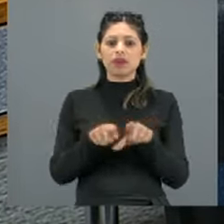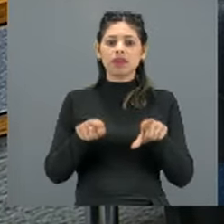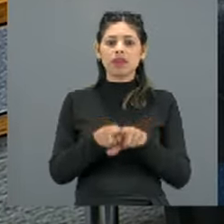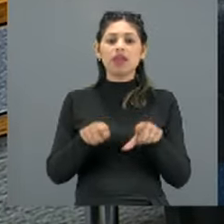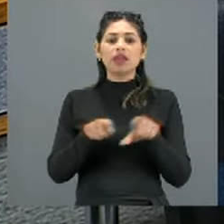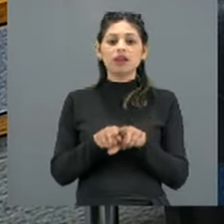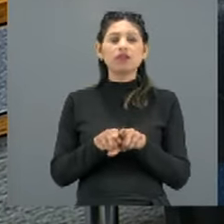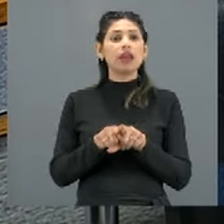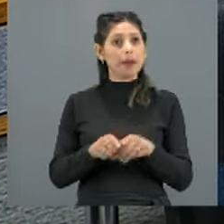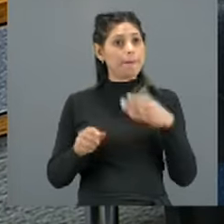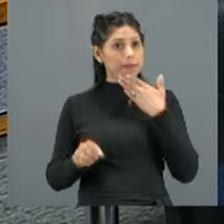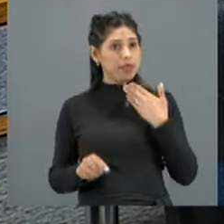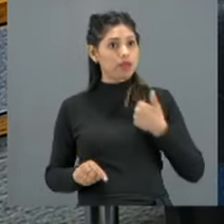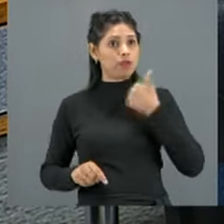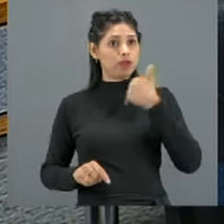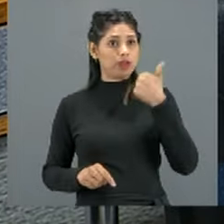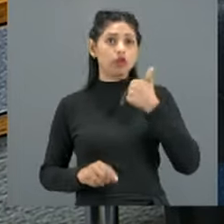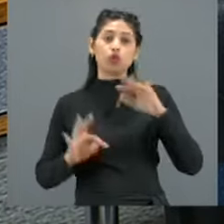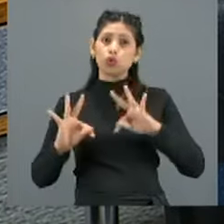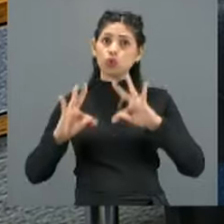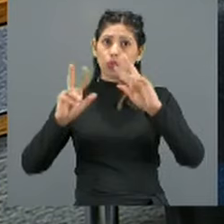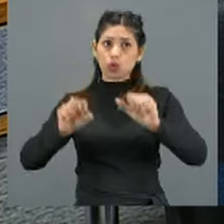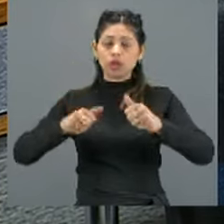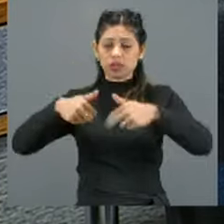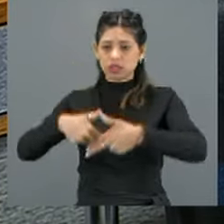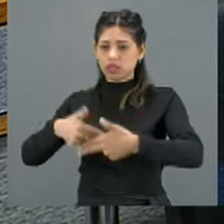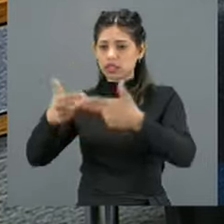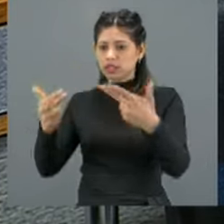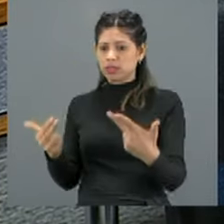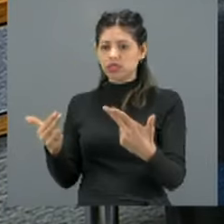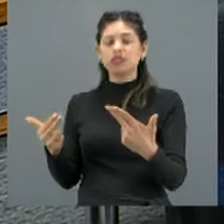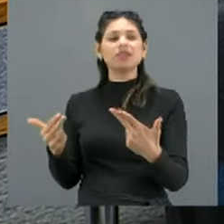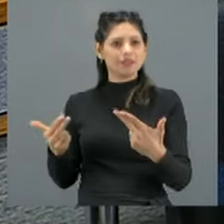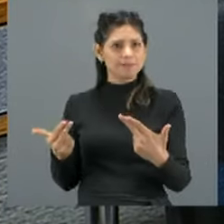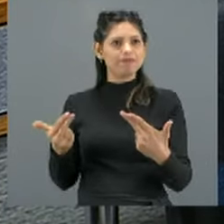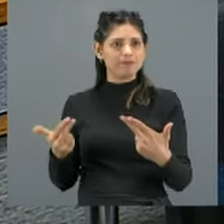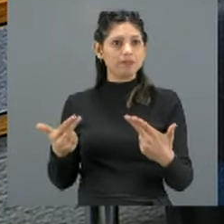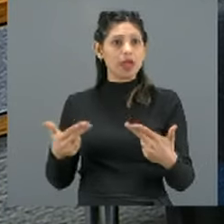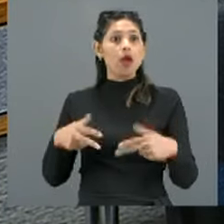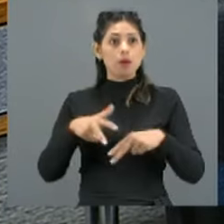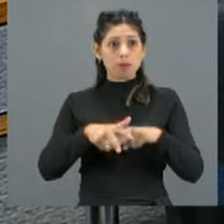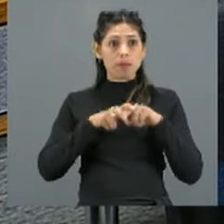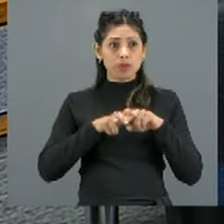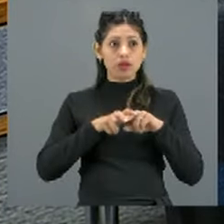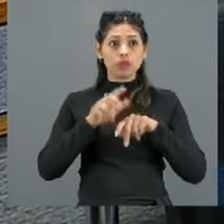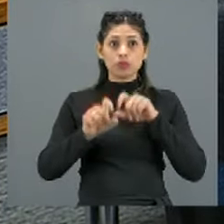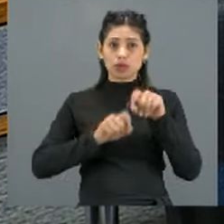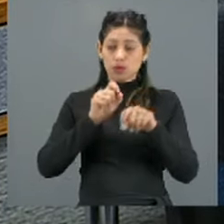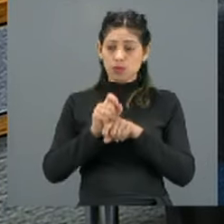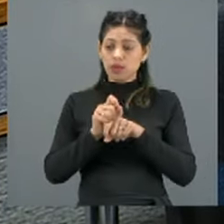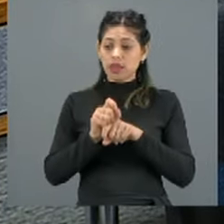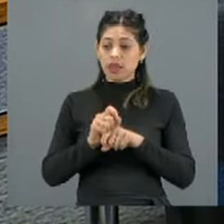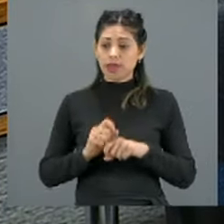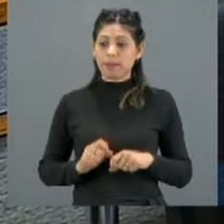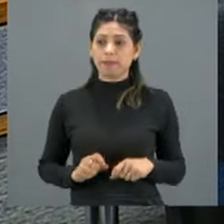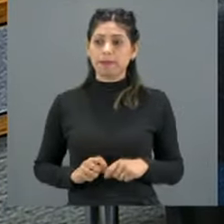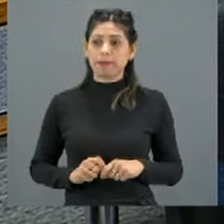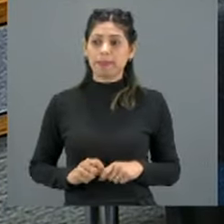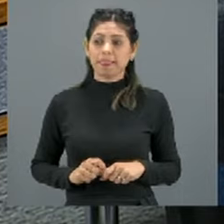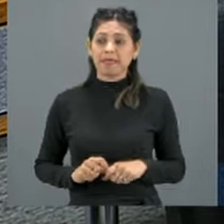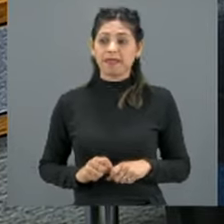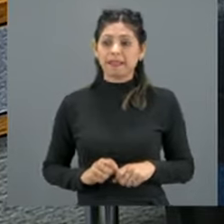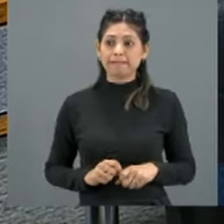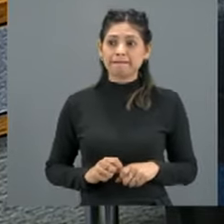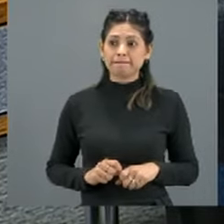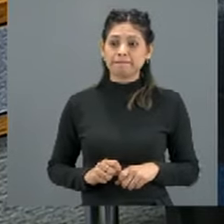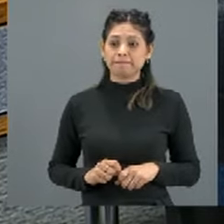o benefício para todas essas etnias. E foi o que nós fizemos. Deixamos de conversar com a federação e fomos